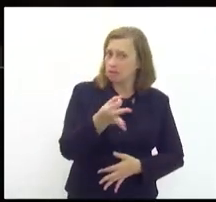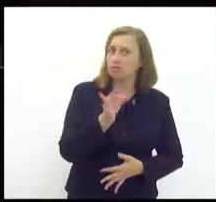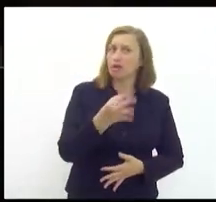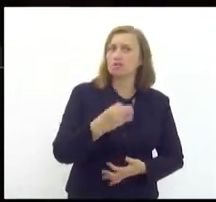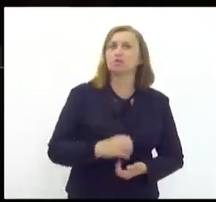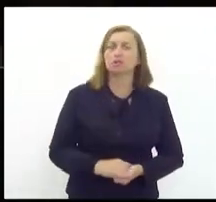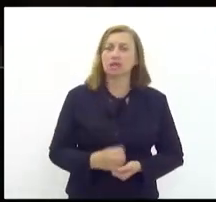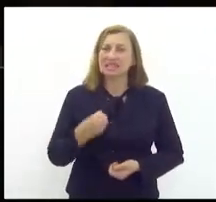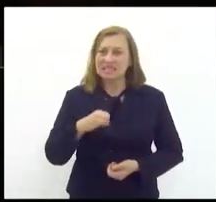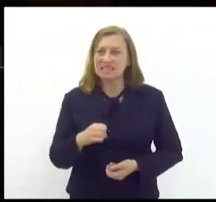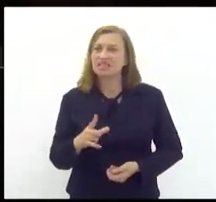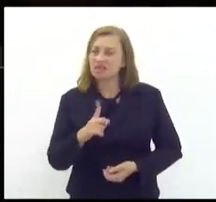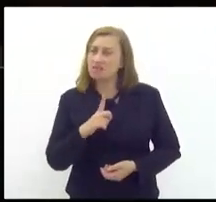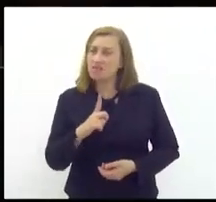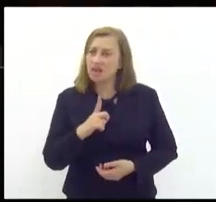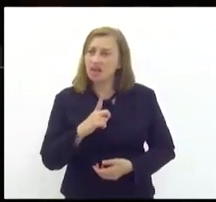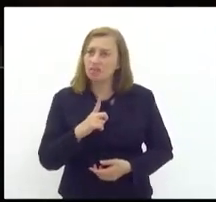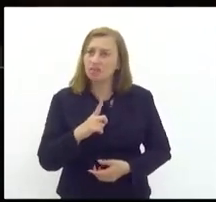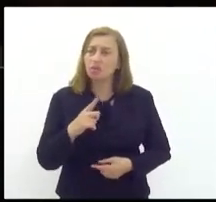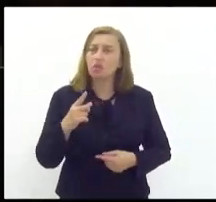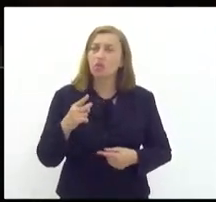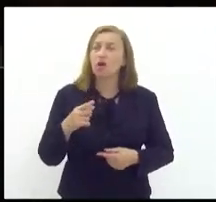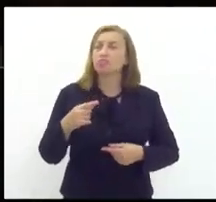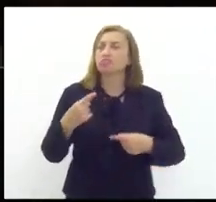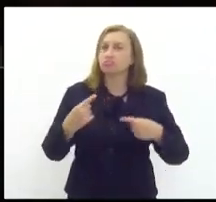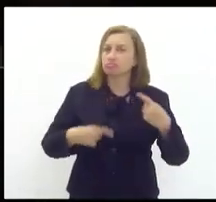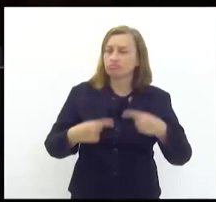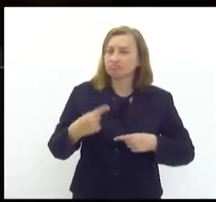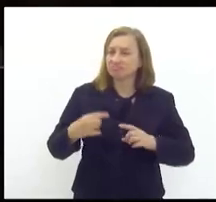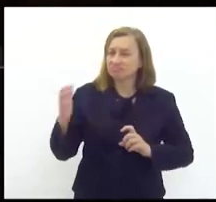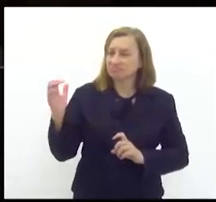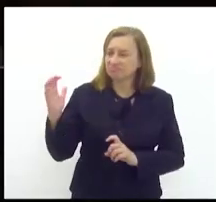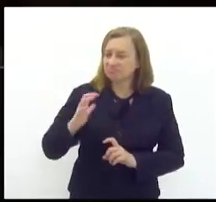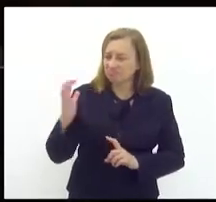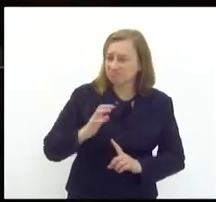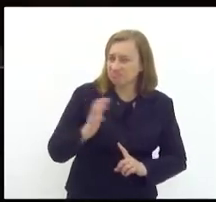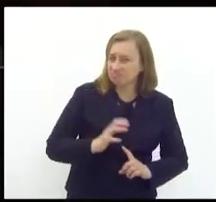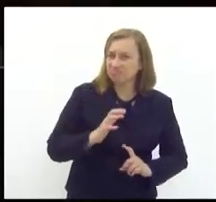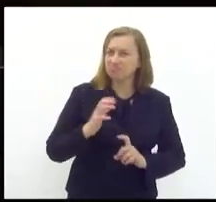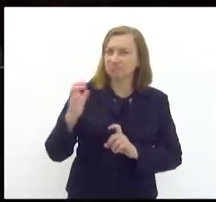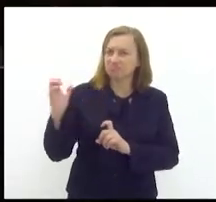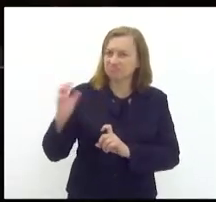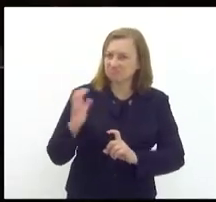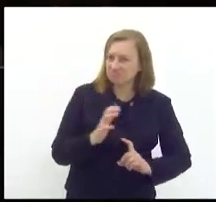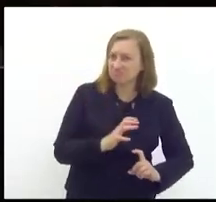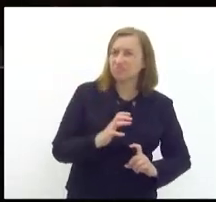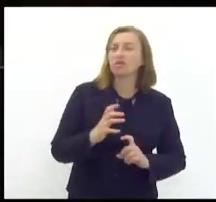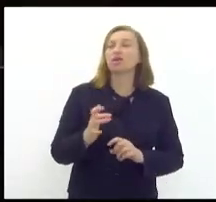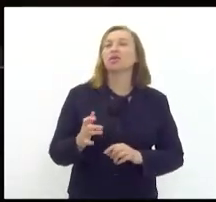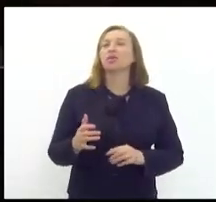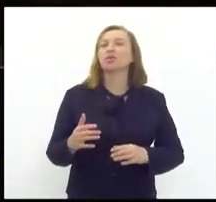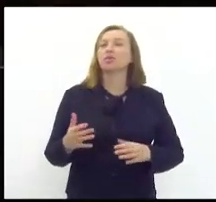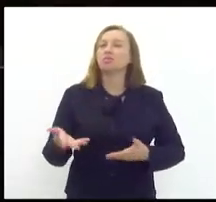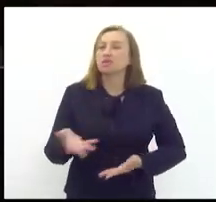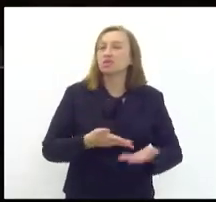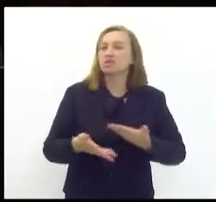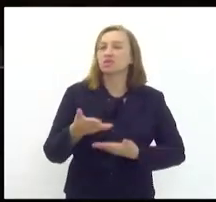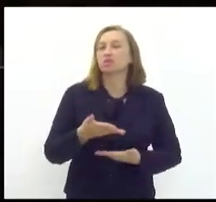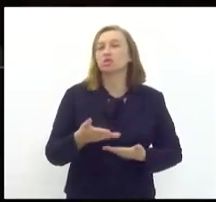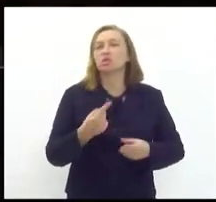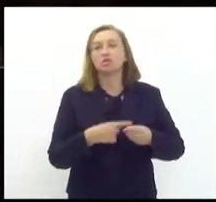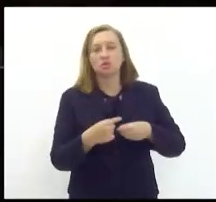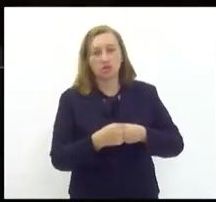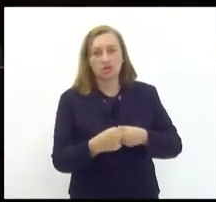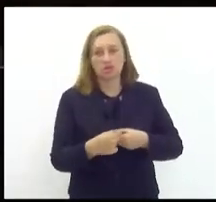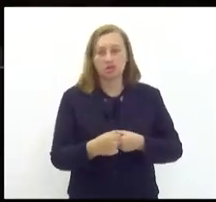se nós tivermos tivemos uma política de repressão uma parceria do município com